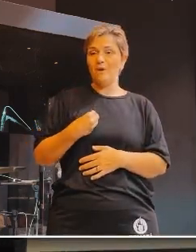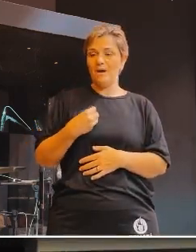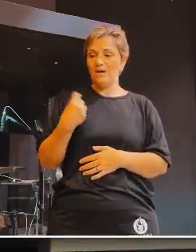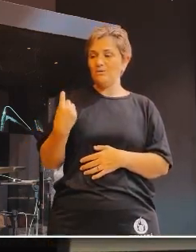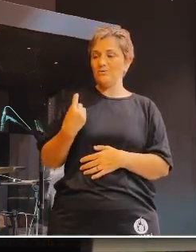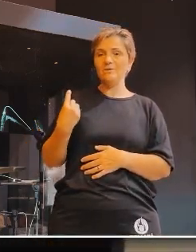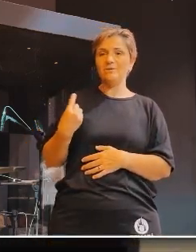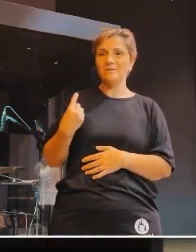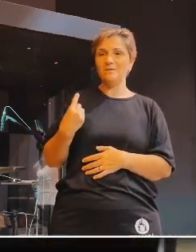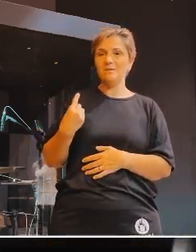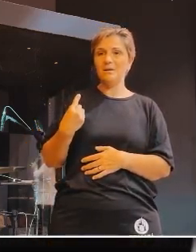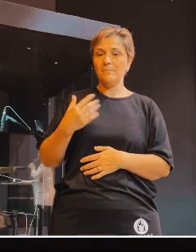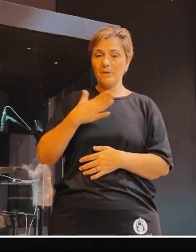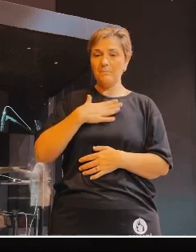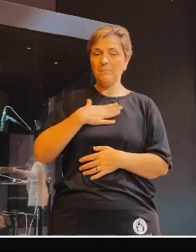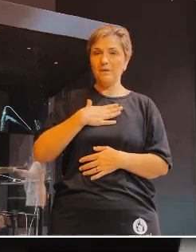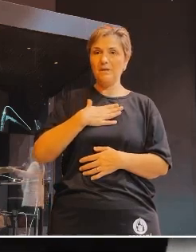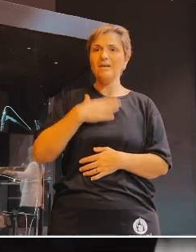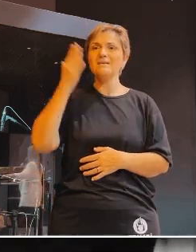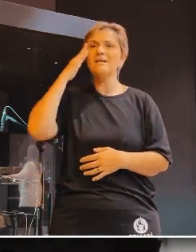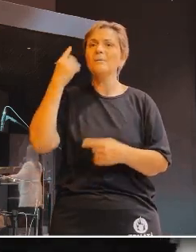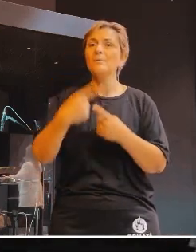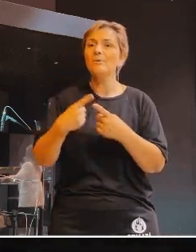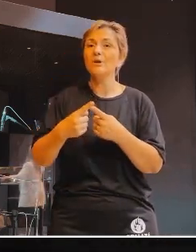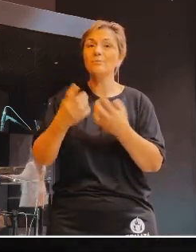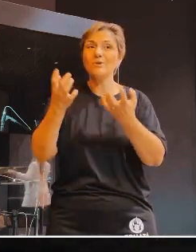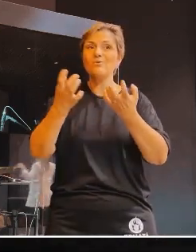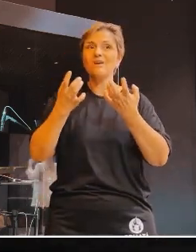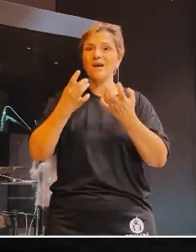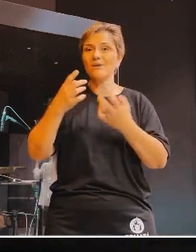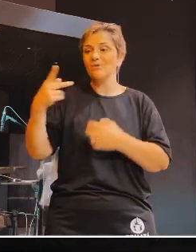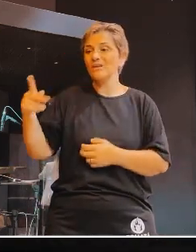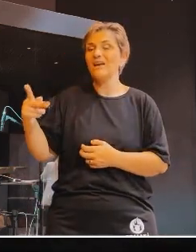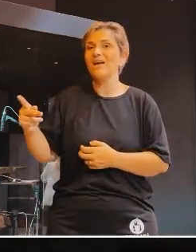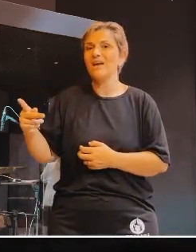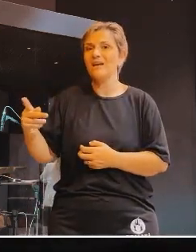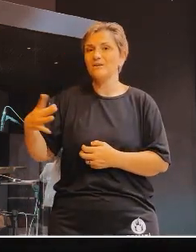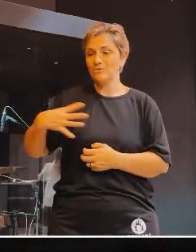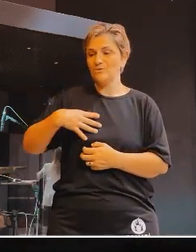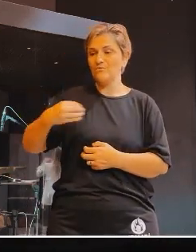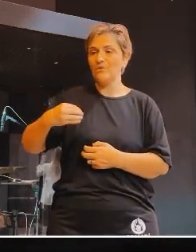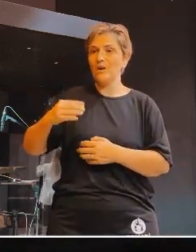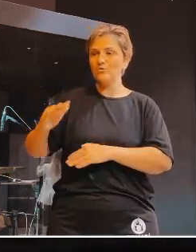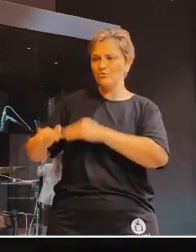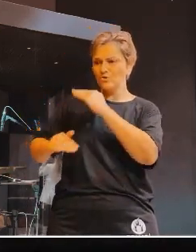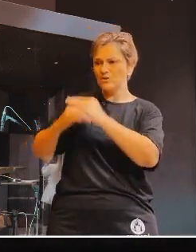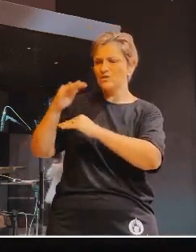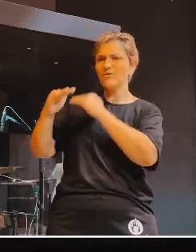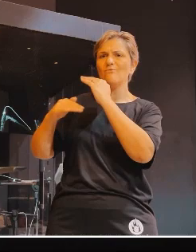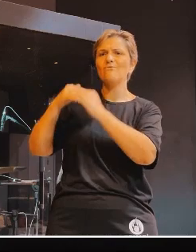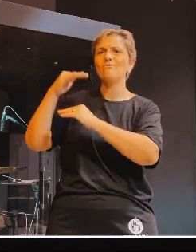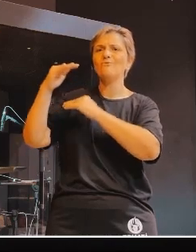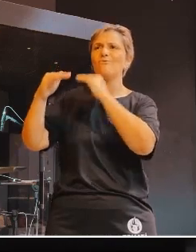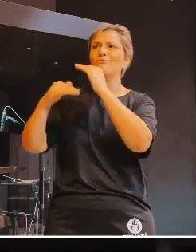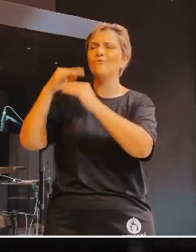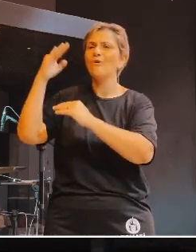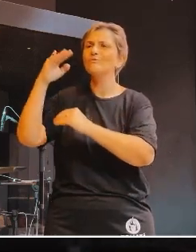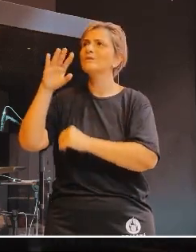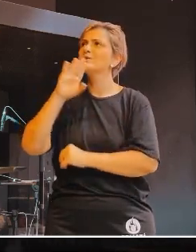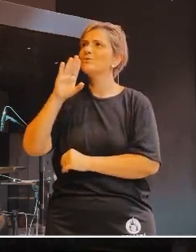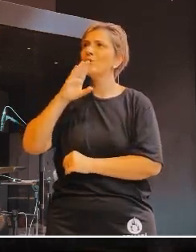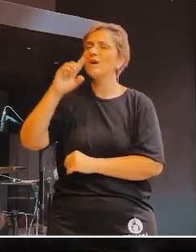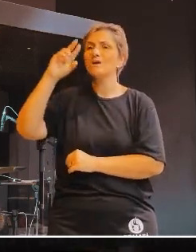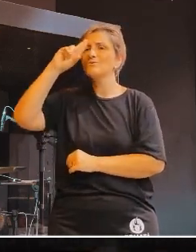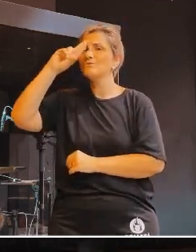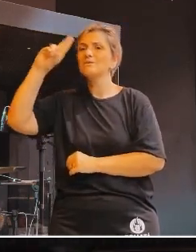Sabe por quê? Porque eu quero que eles vivam, eu quero que eles se desenvolvam, eu quero que eles conheçam o Senhor,